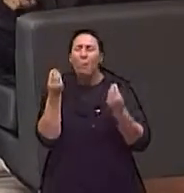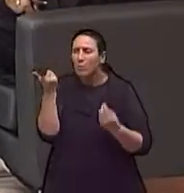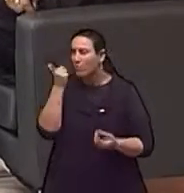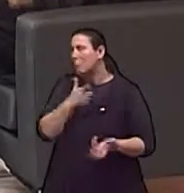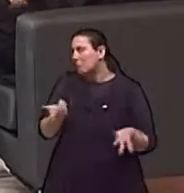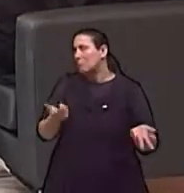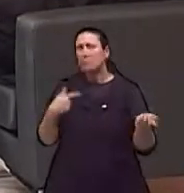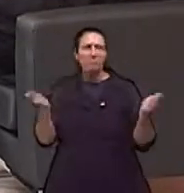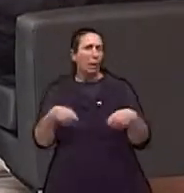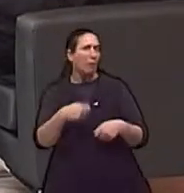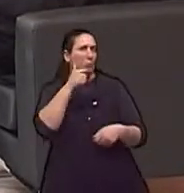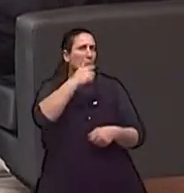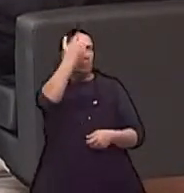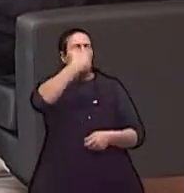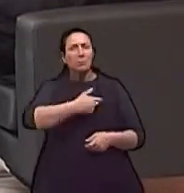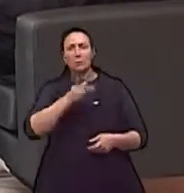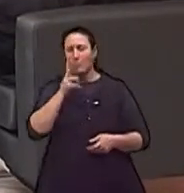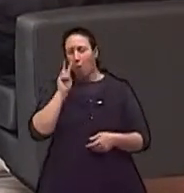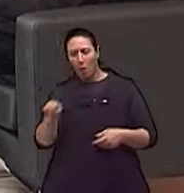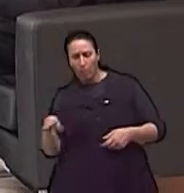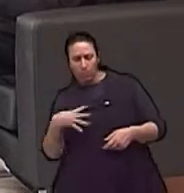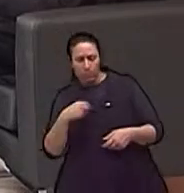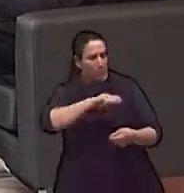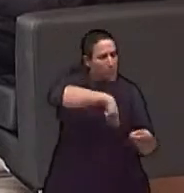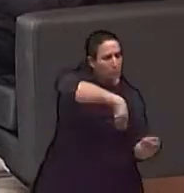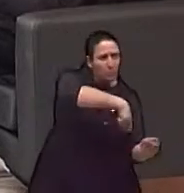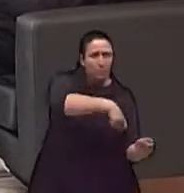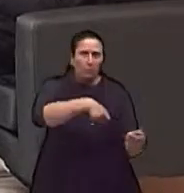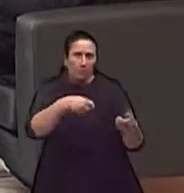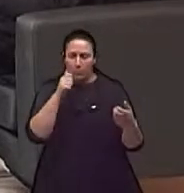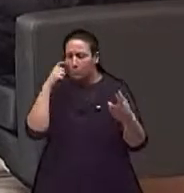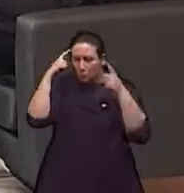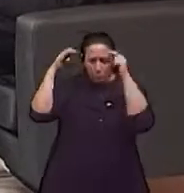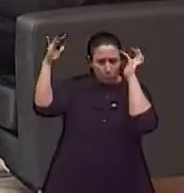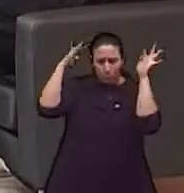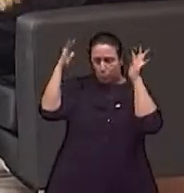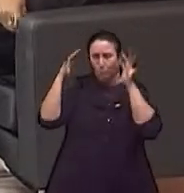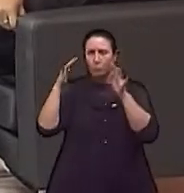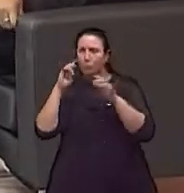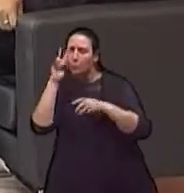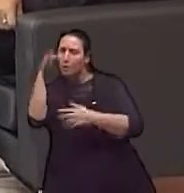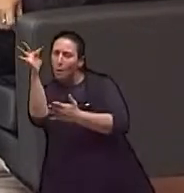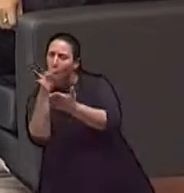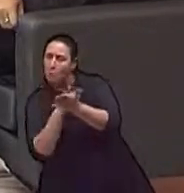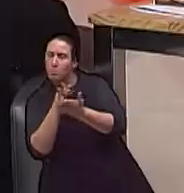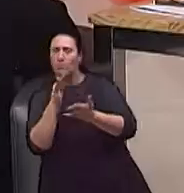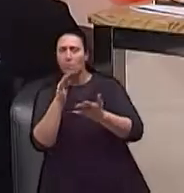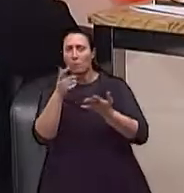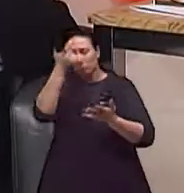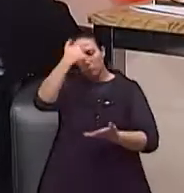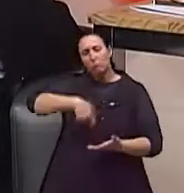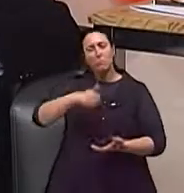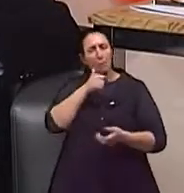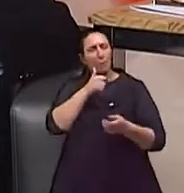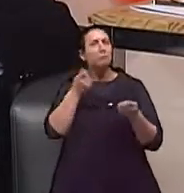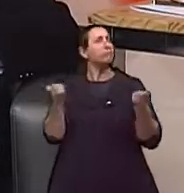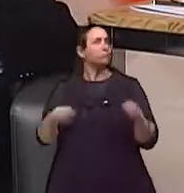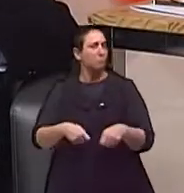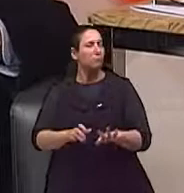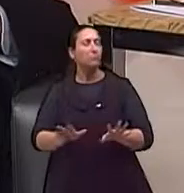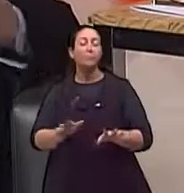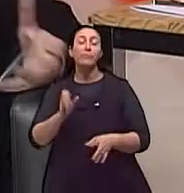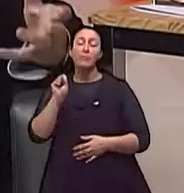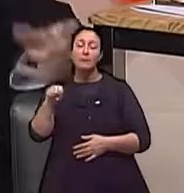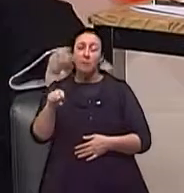ué sei lá a gente tá com um olho no filho um olho na panela ente sem T medo de depender também